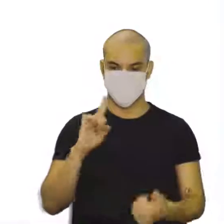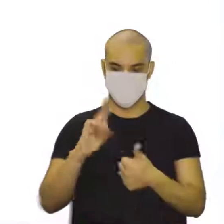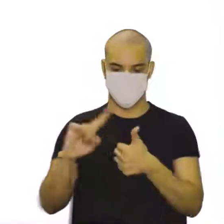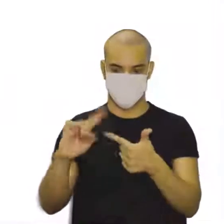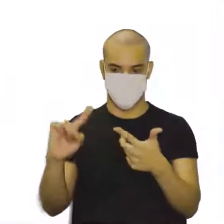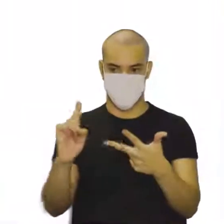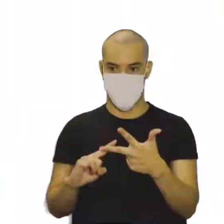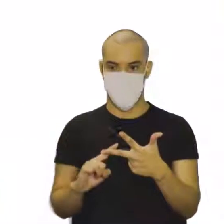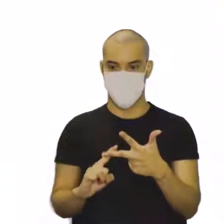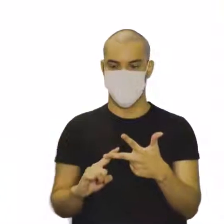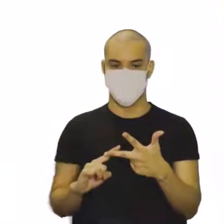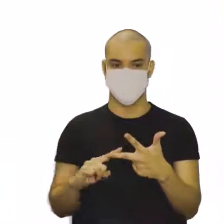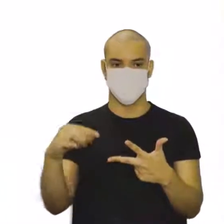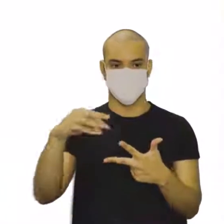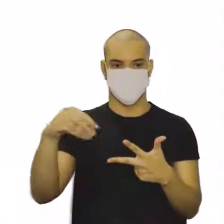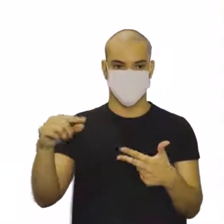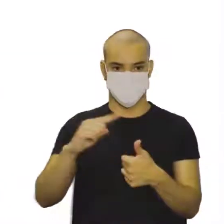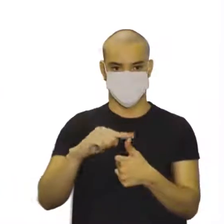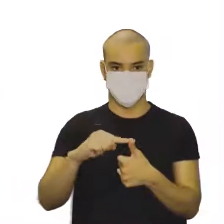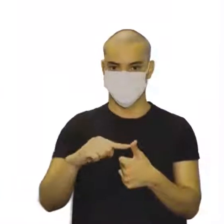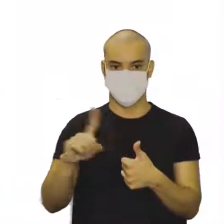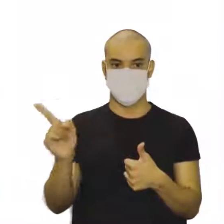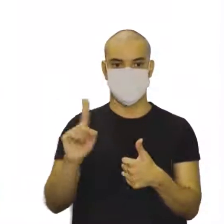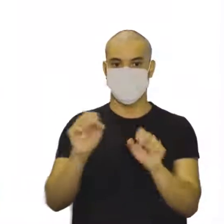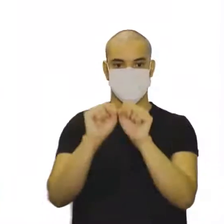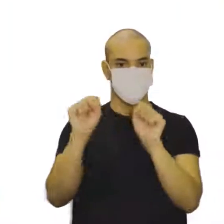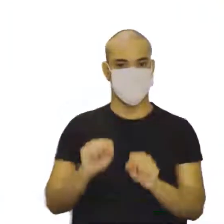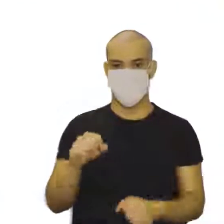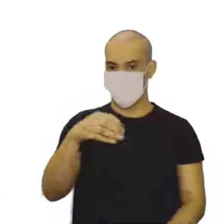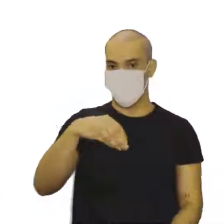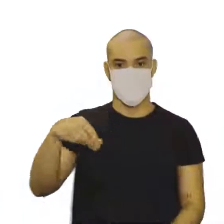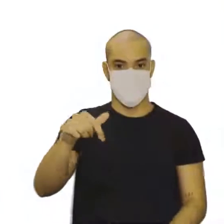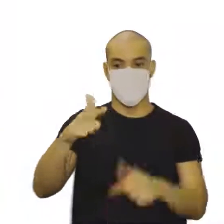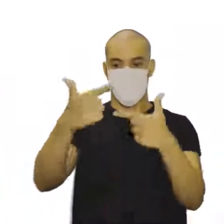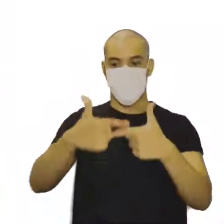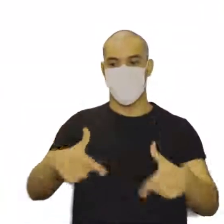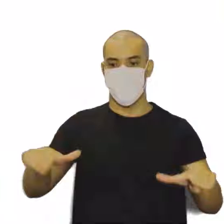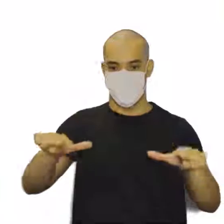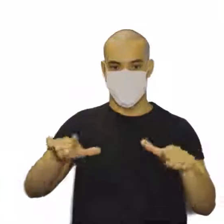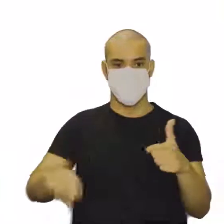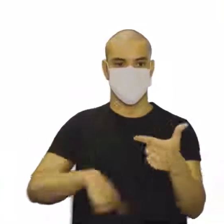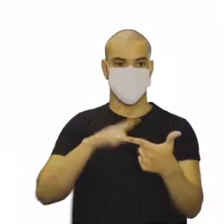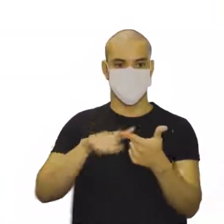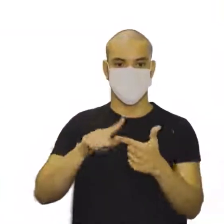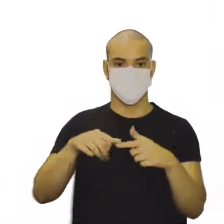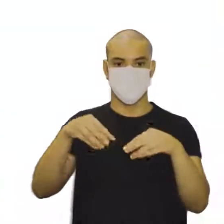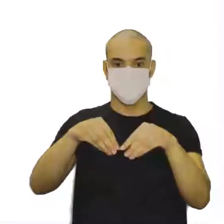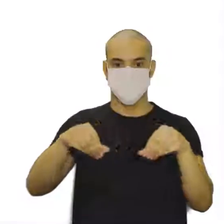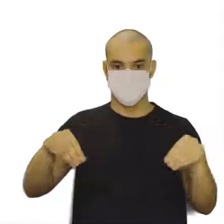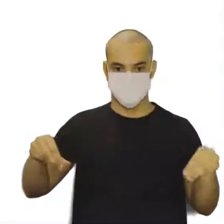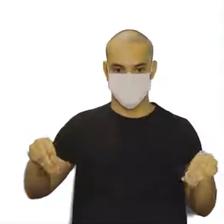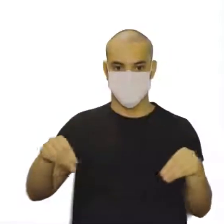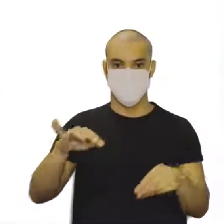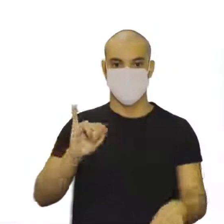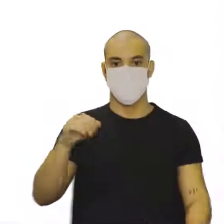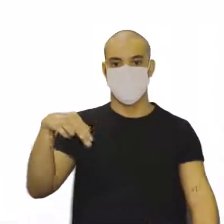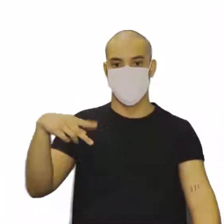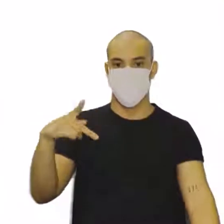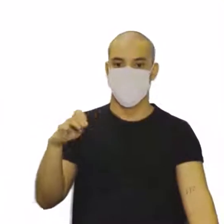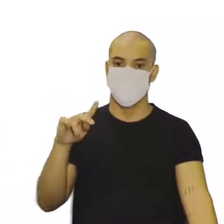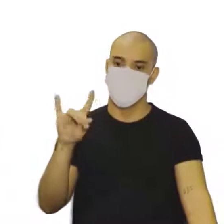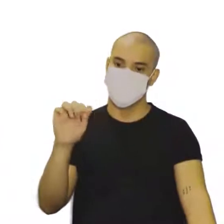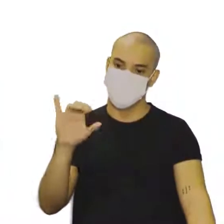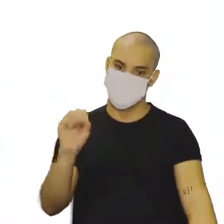de aterramento. Sistema não aterrado, que é o neutro isolado, sistema aterrado por